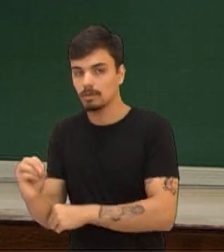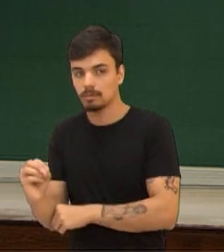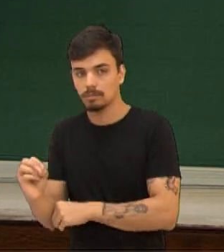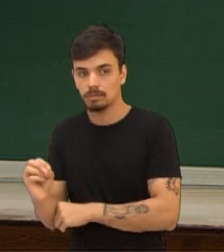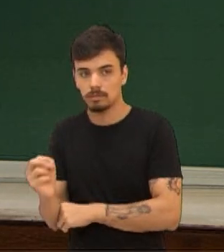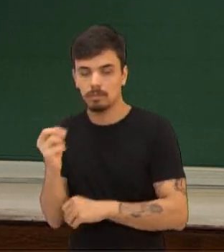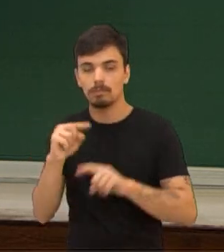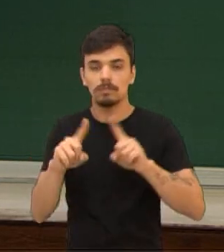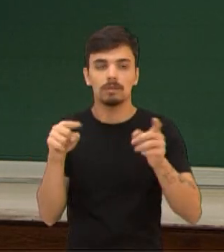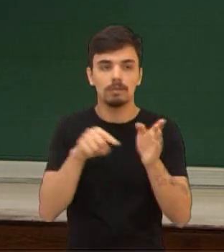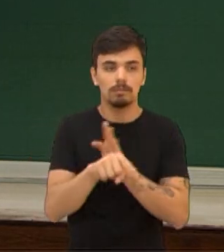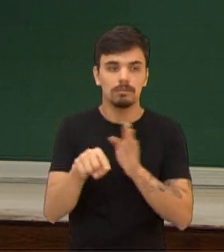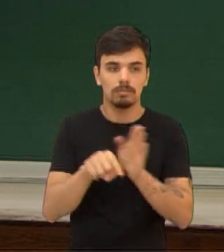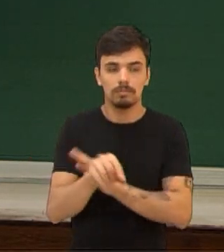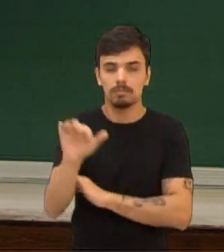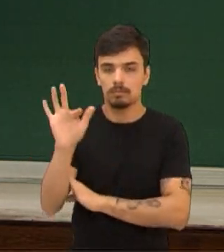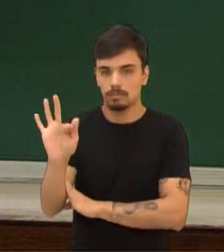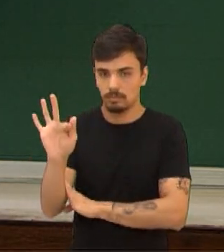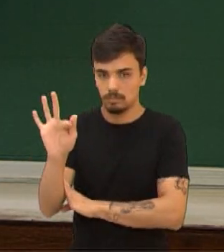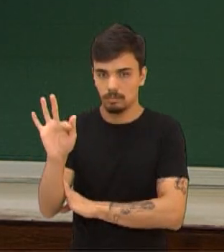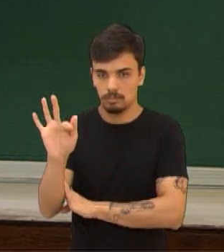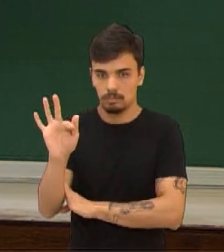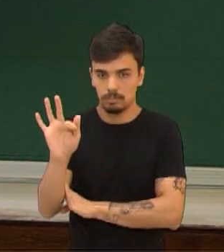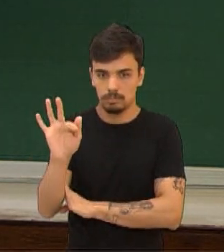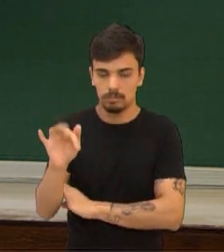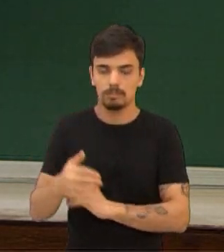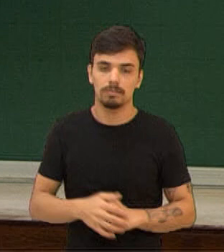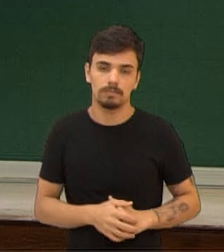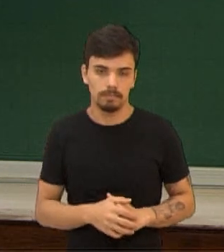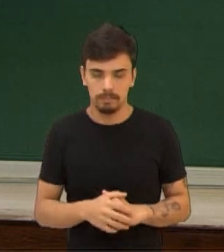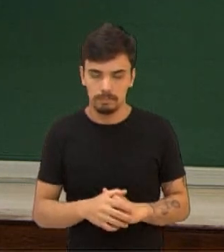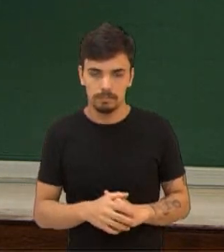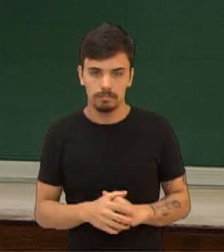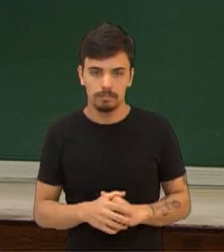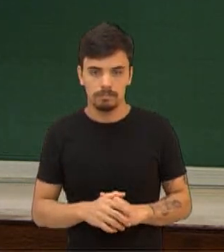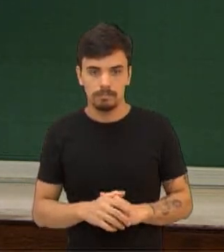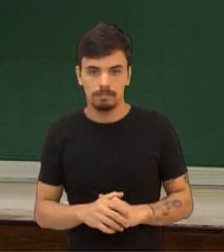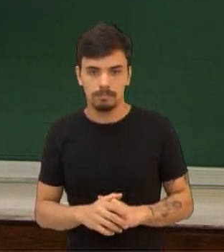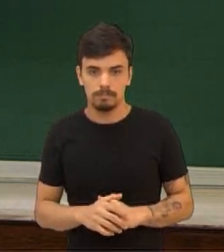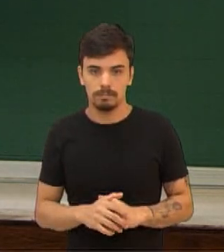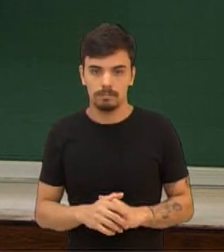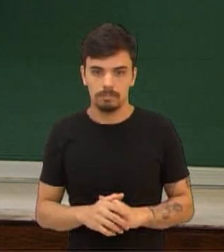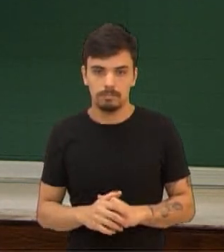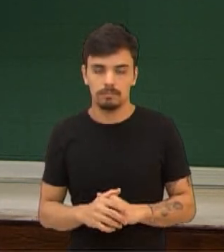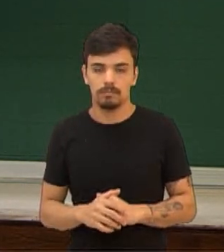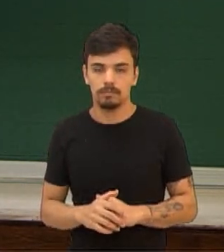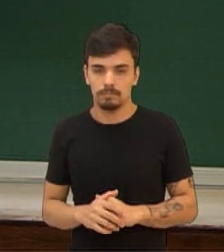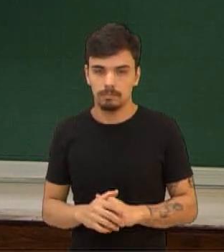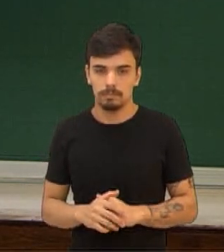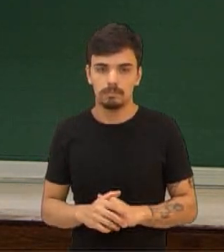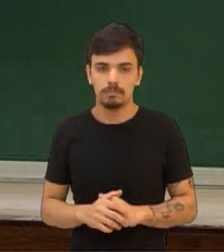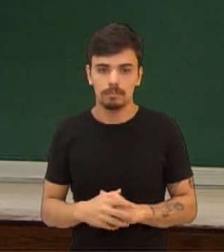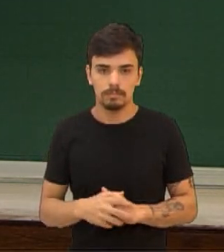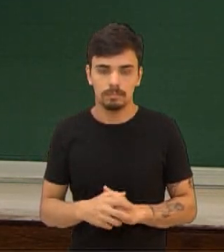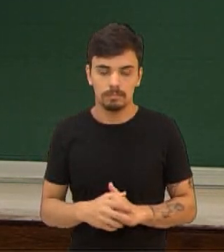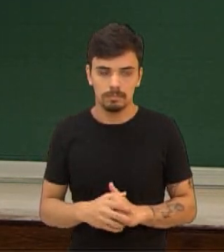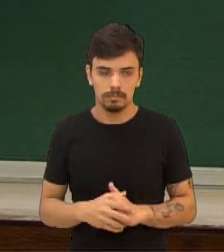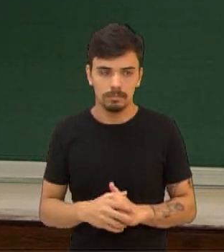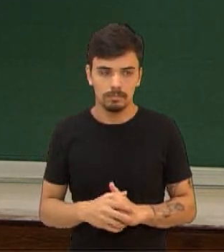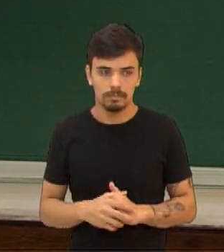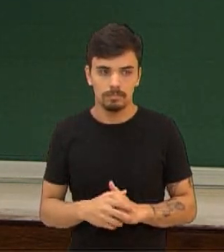é, Farad, né? Farad, ok? Mas é em homenagem ao Faraday, que eu apresentei no